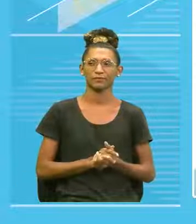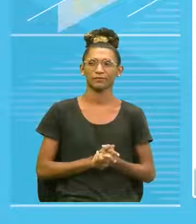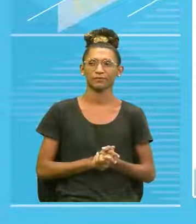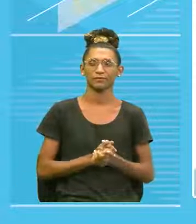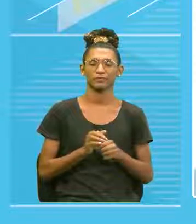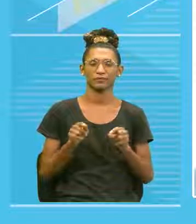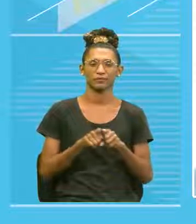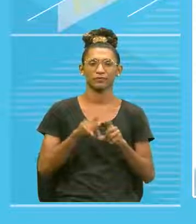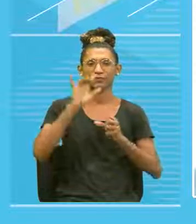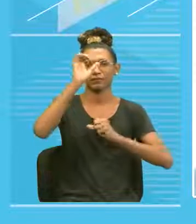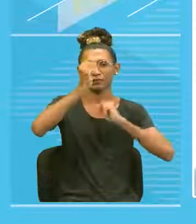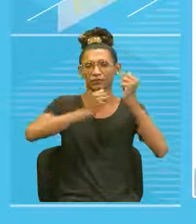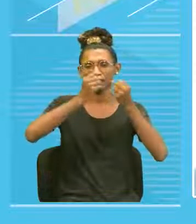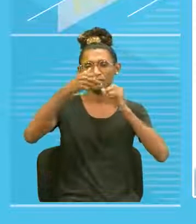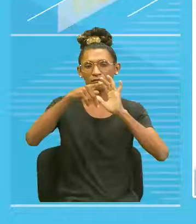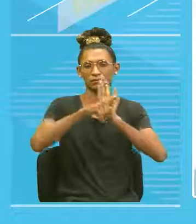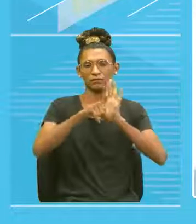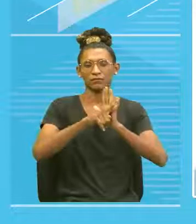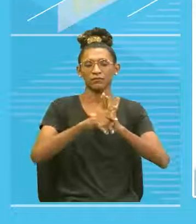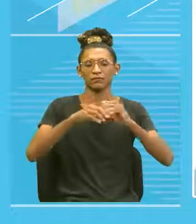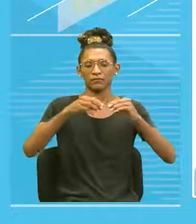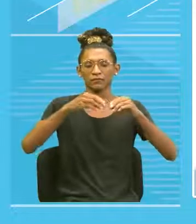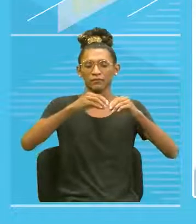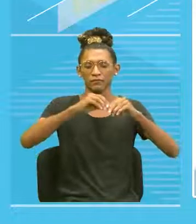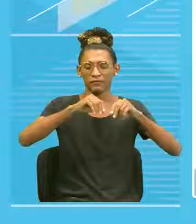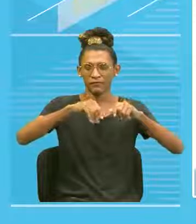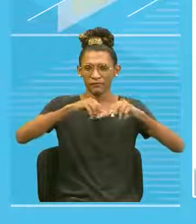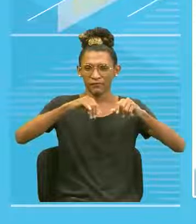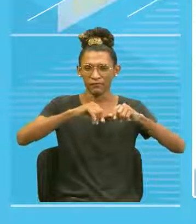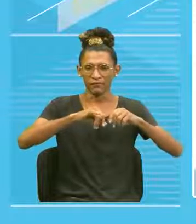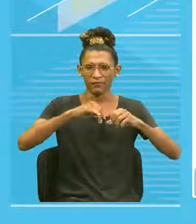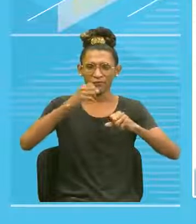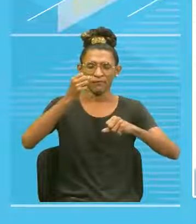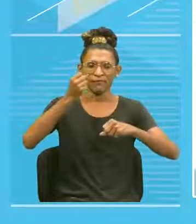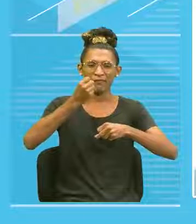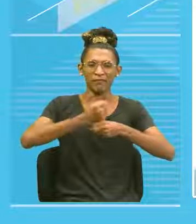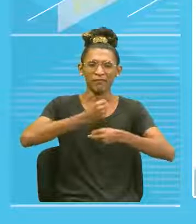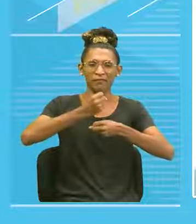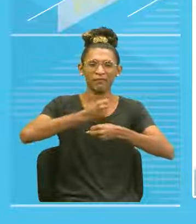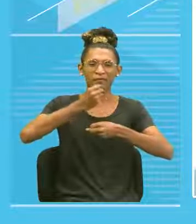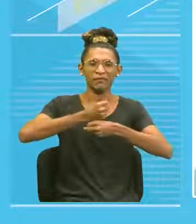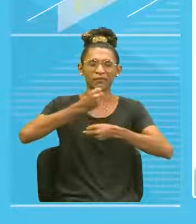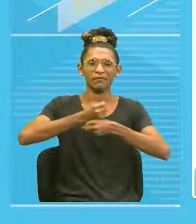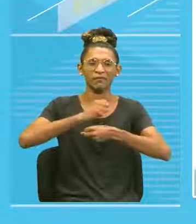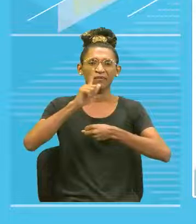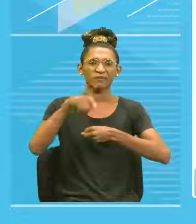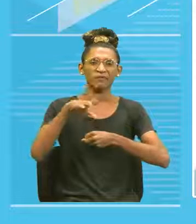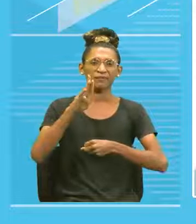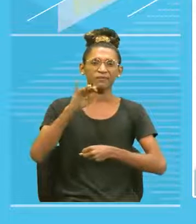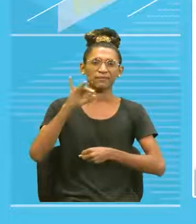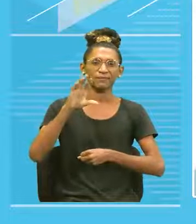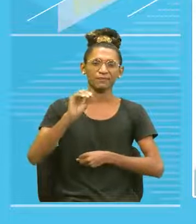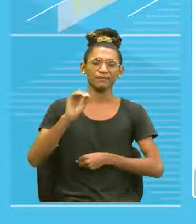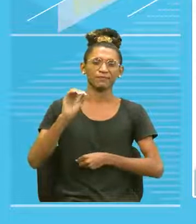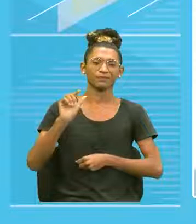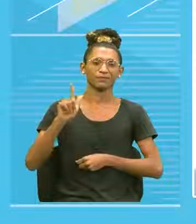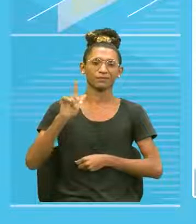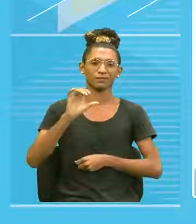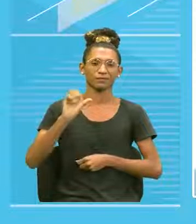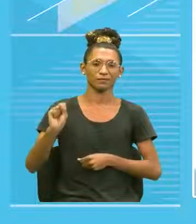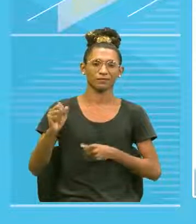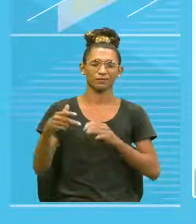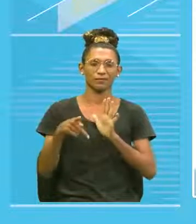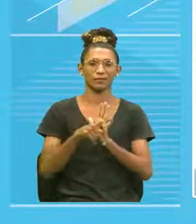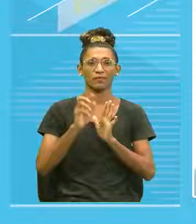a fábrica de cimento é o chamado biogás e